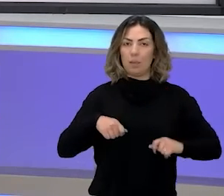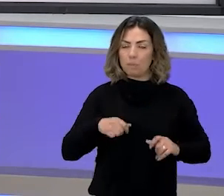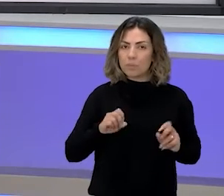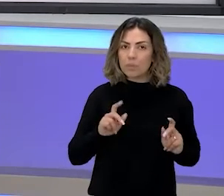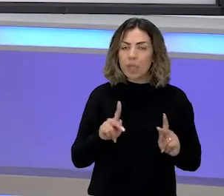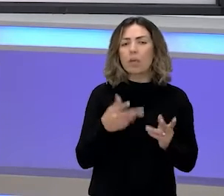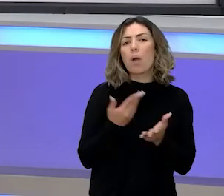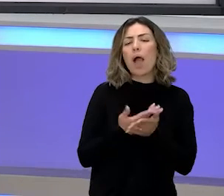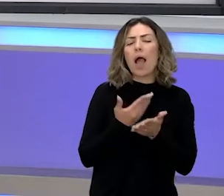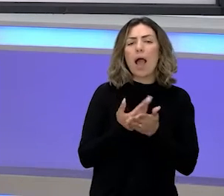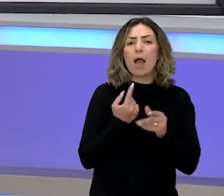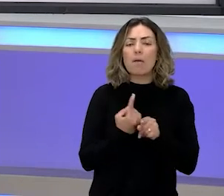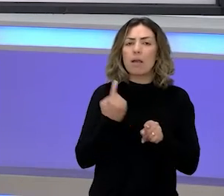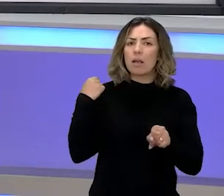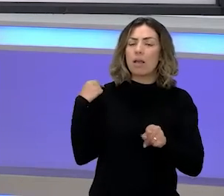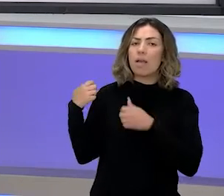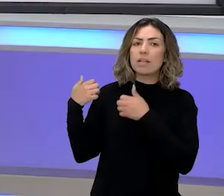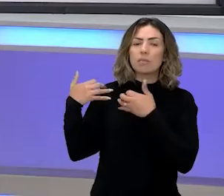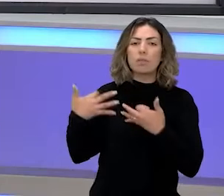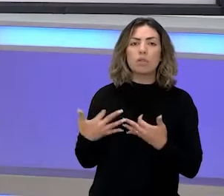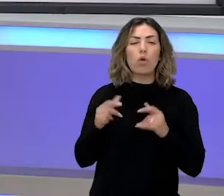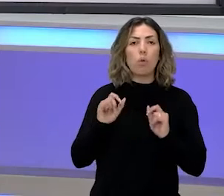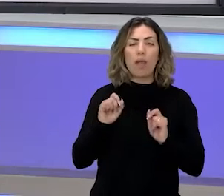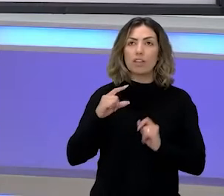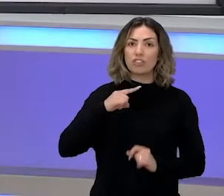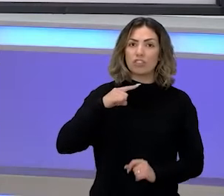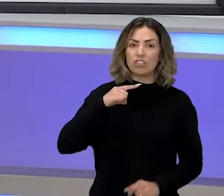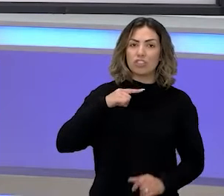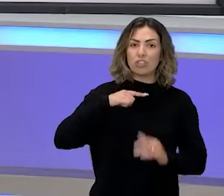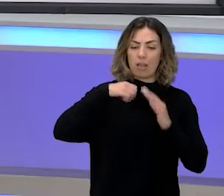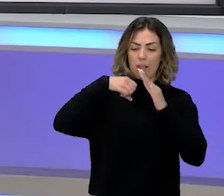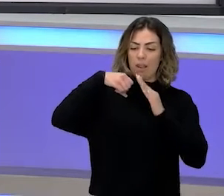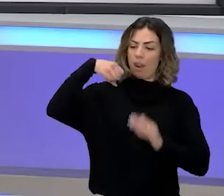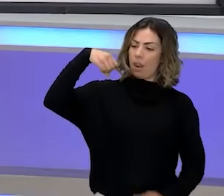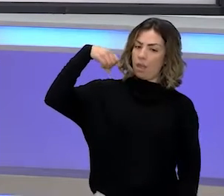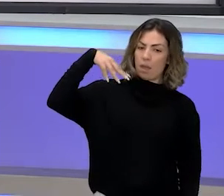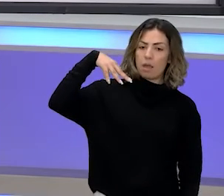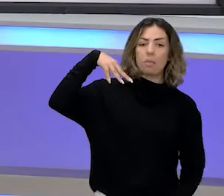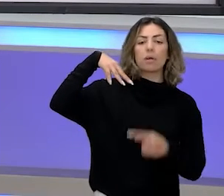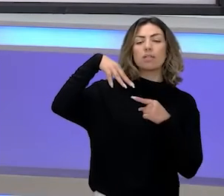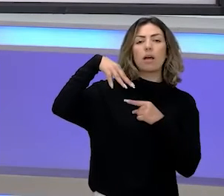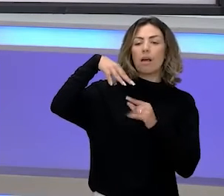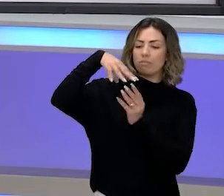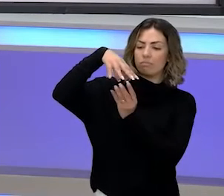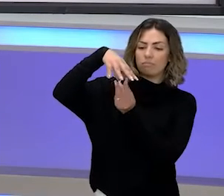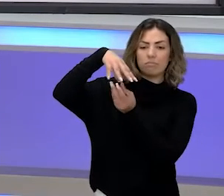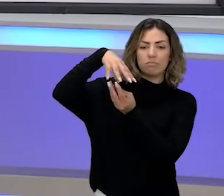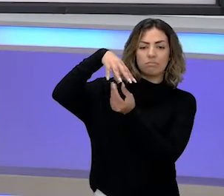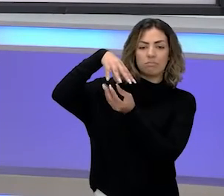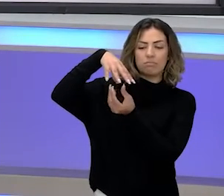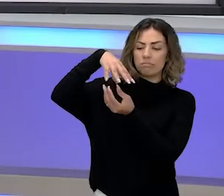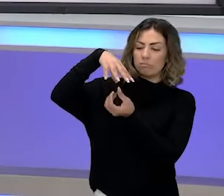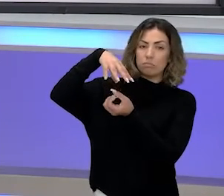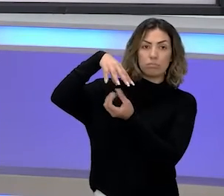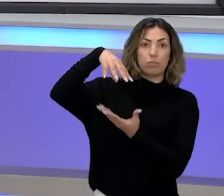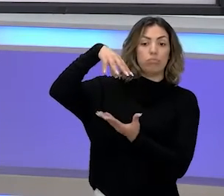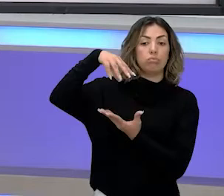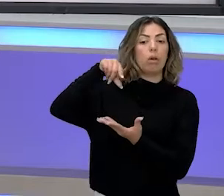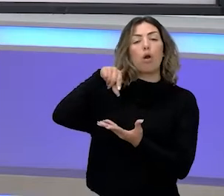aulas anteriores, a gente falou um pouquinho sobre a lâmpada, né? A eficiência de uma lâmpada, da lâmpada incandescente.